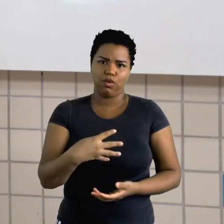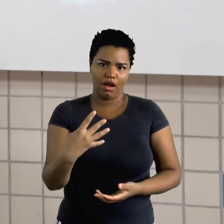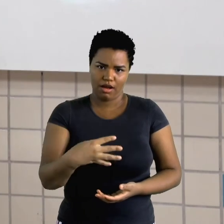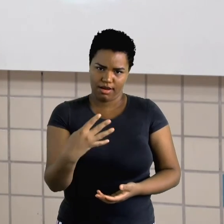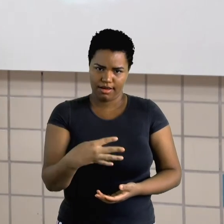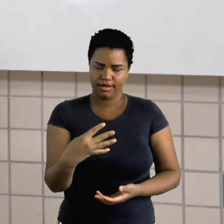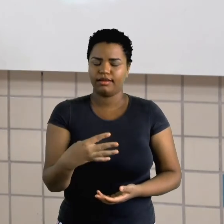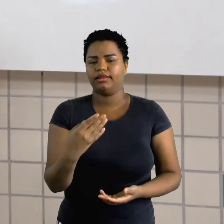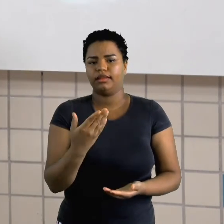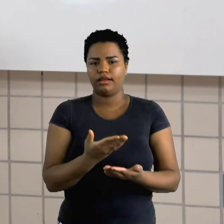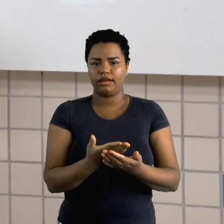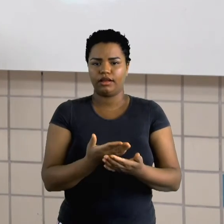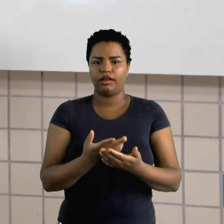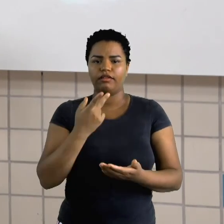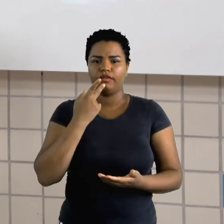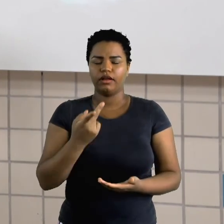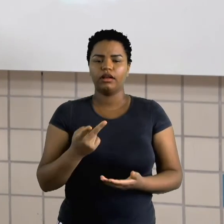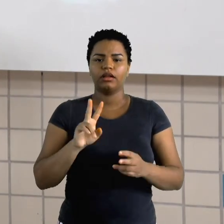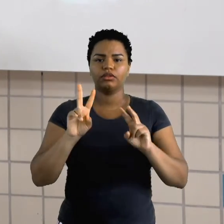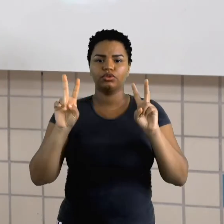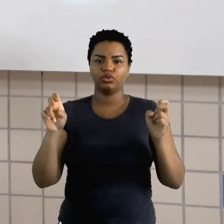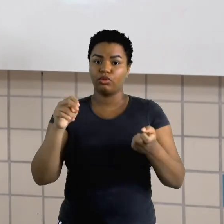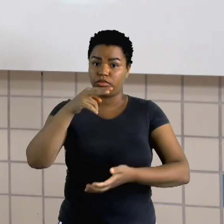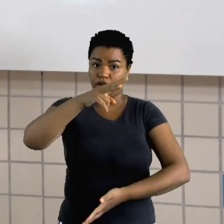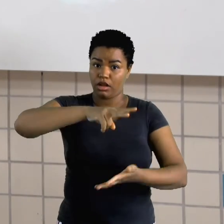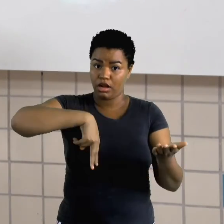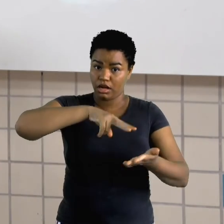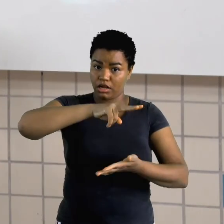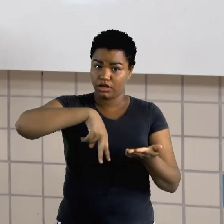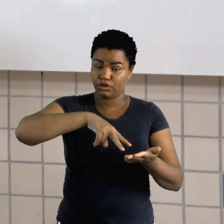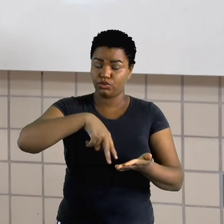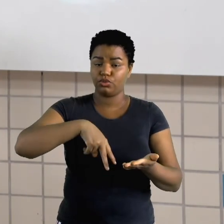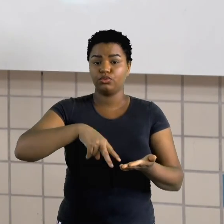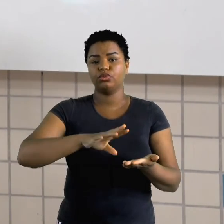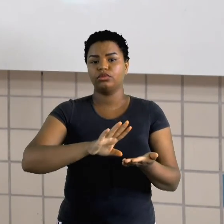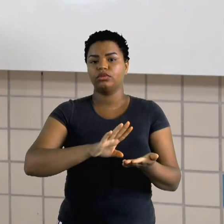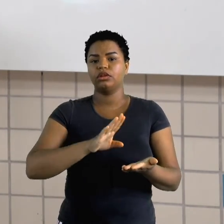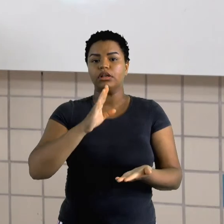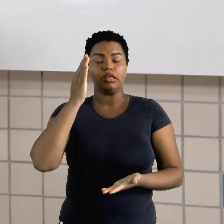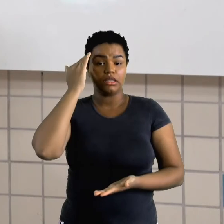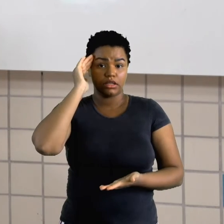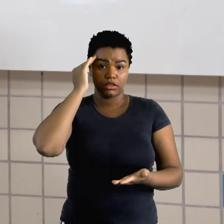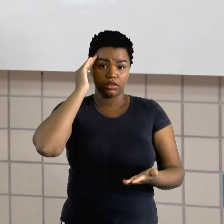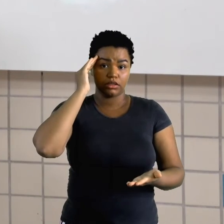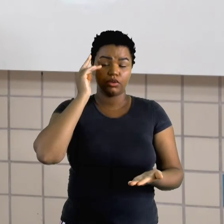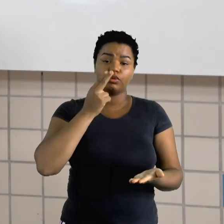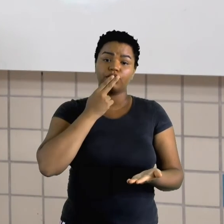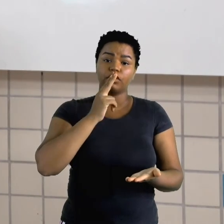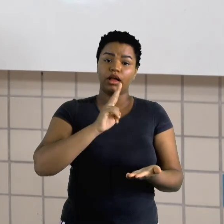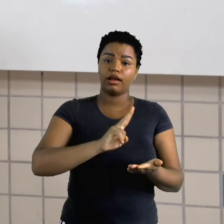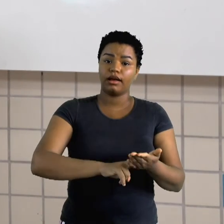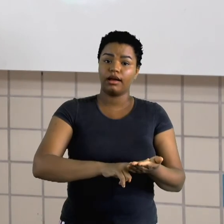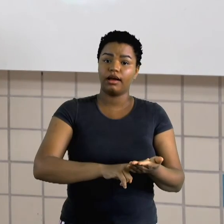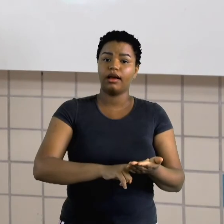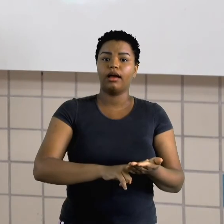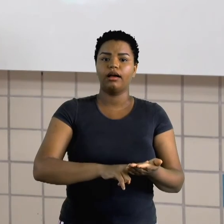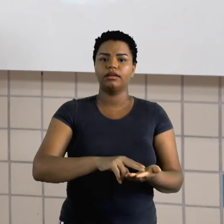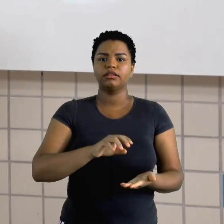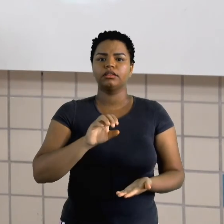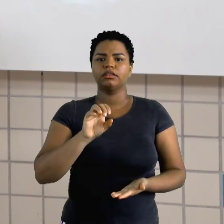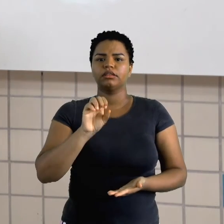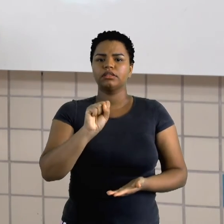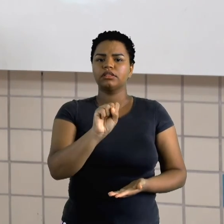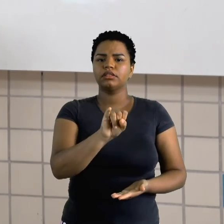falar sobre fazer a leitura e interpretação da carta que Feu Pufilva recebeu.